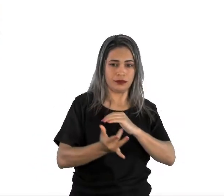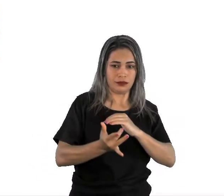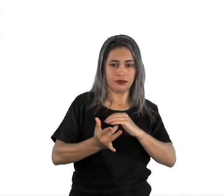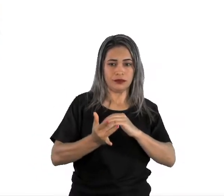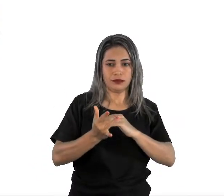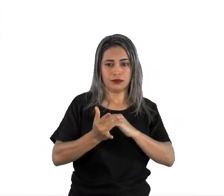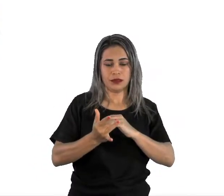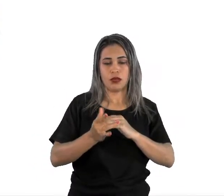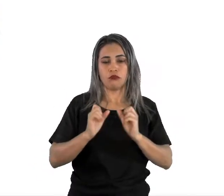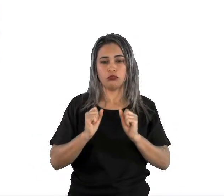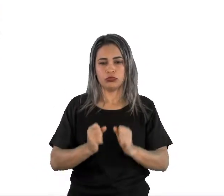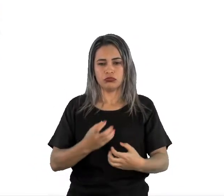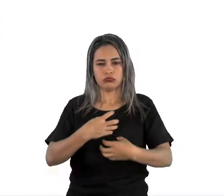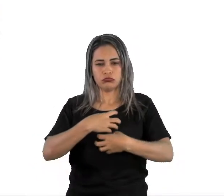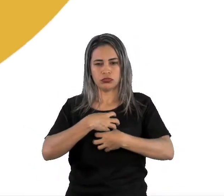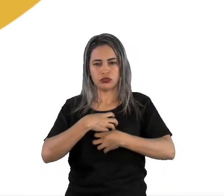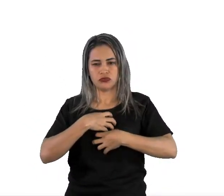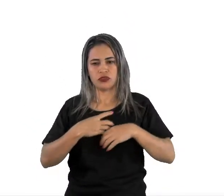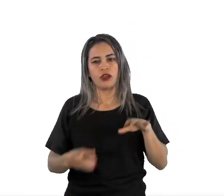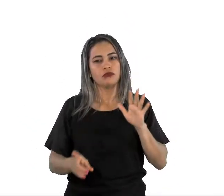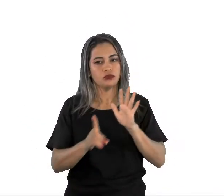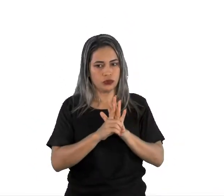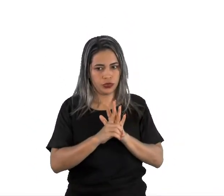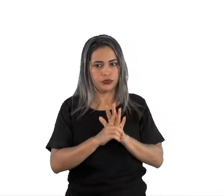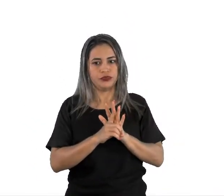sentir que ela é um direito.